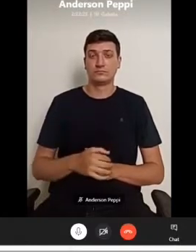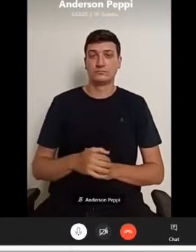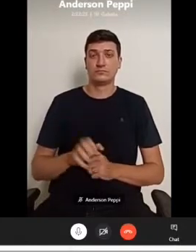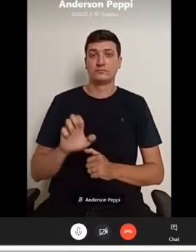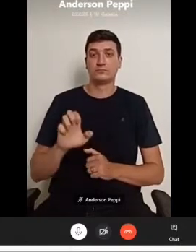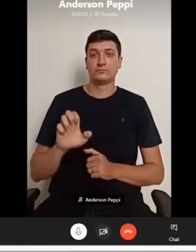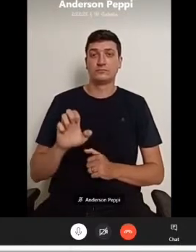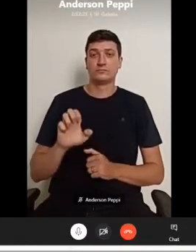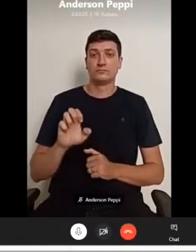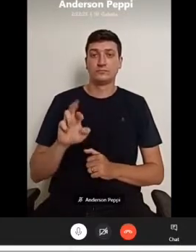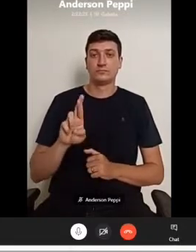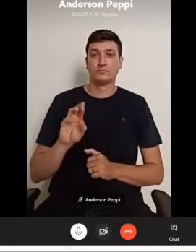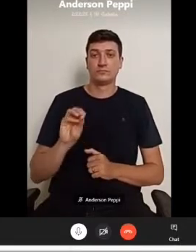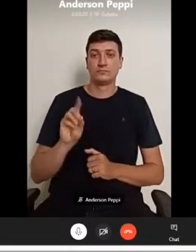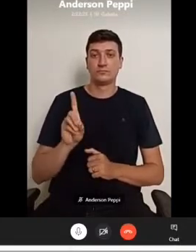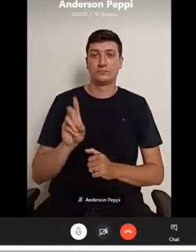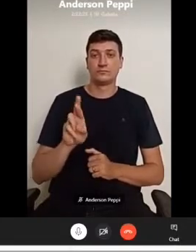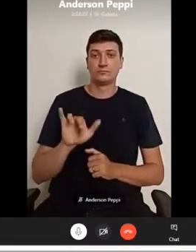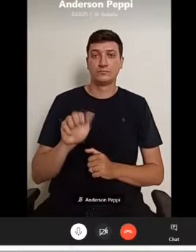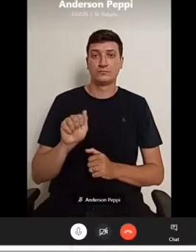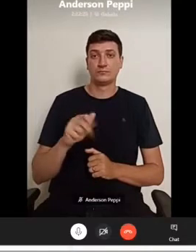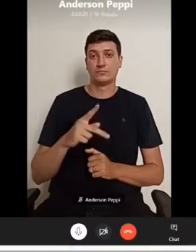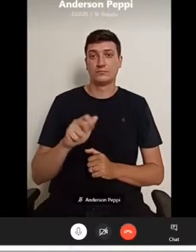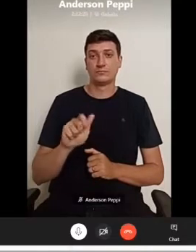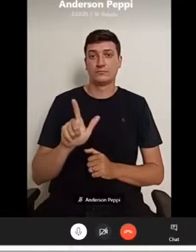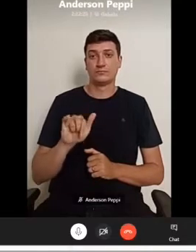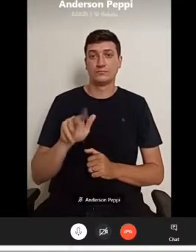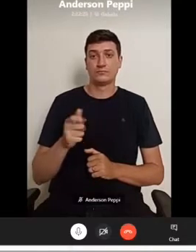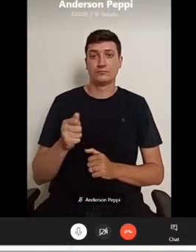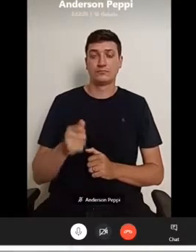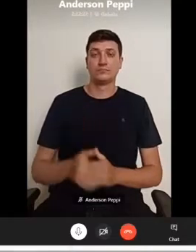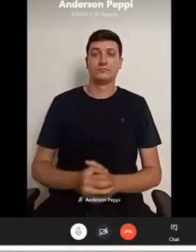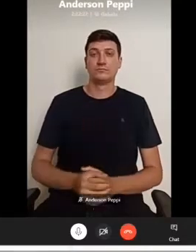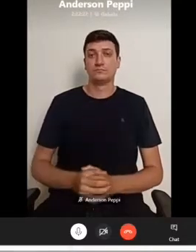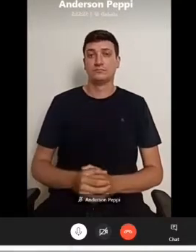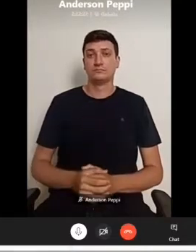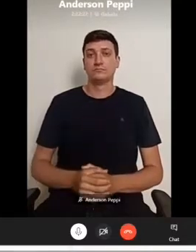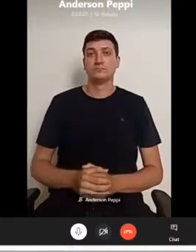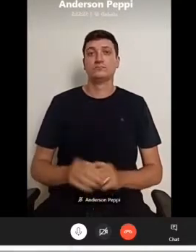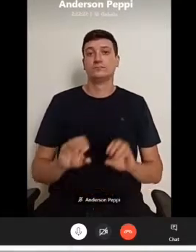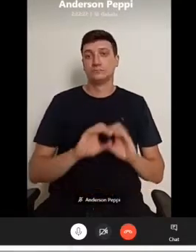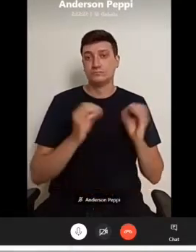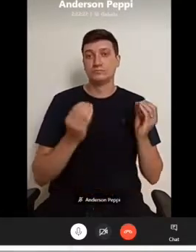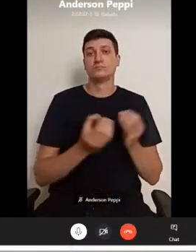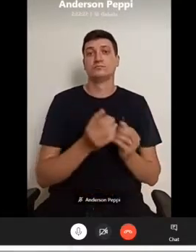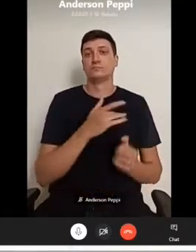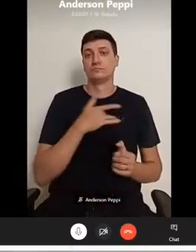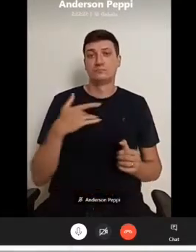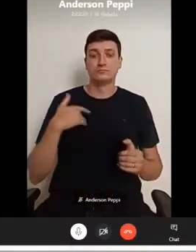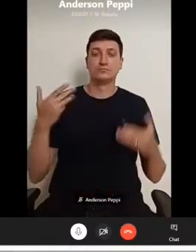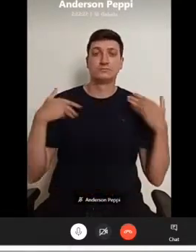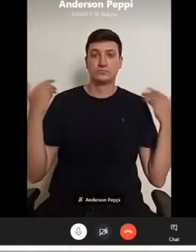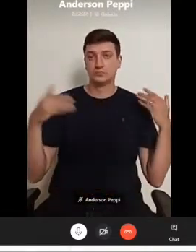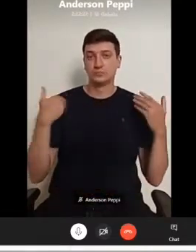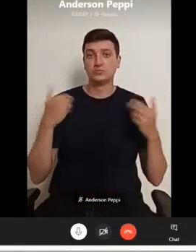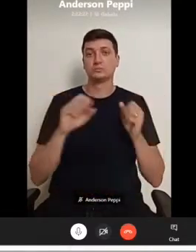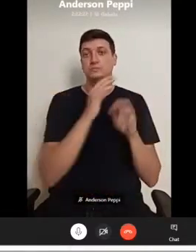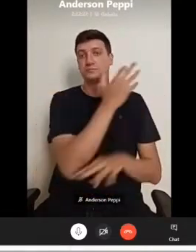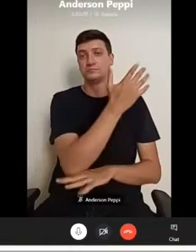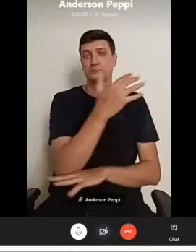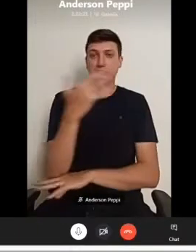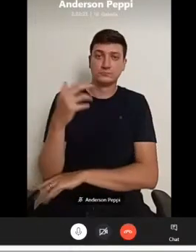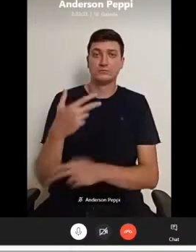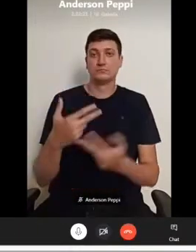Rodrigues Palinha. Comissão de Saúde, Educação, Cultura, Lazer, Turismo, Meio Ambiente e Assistência